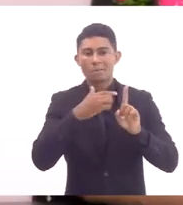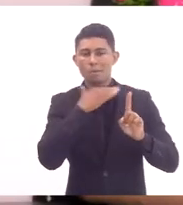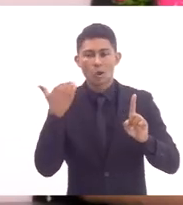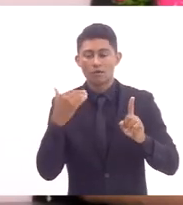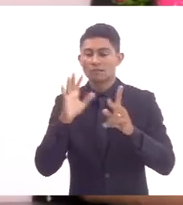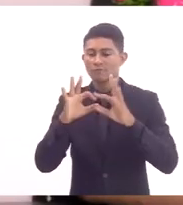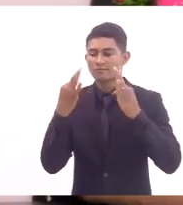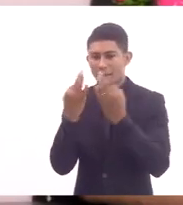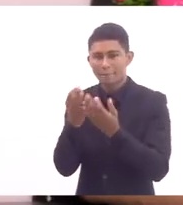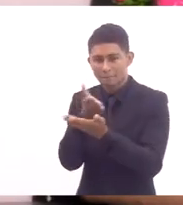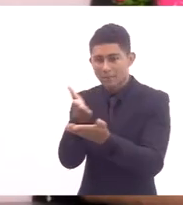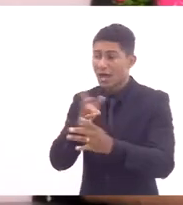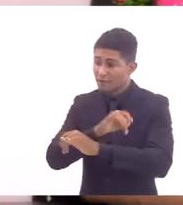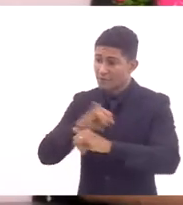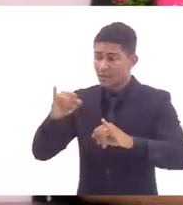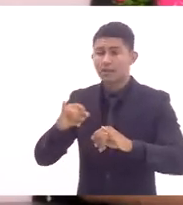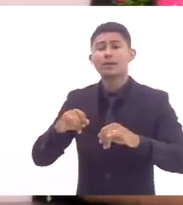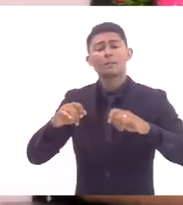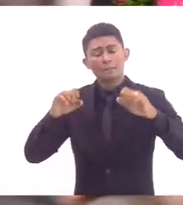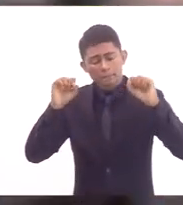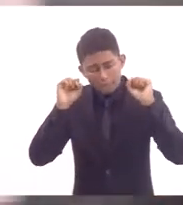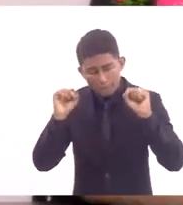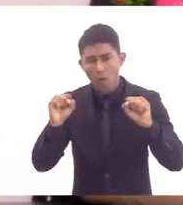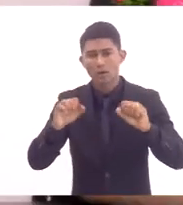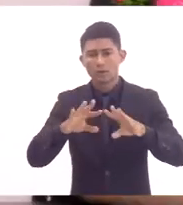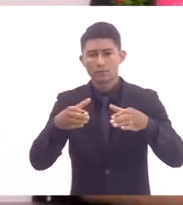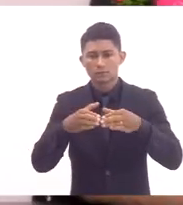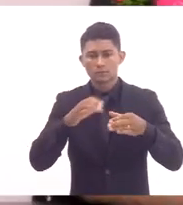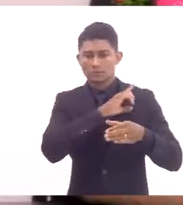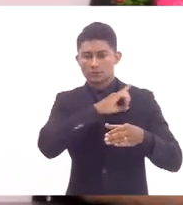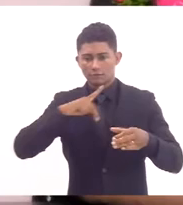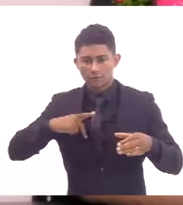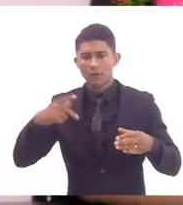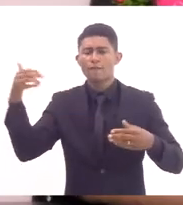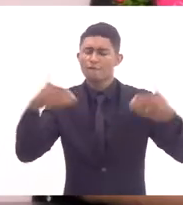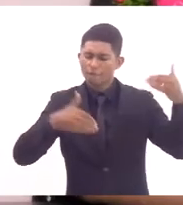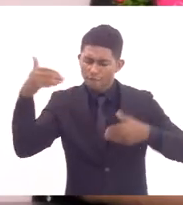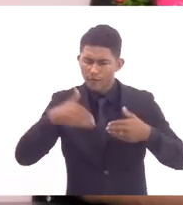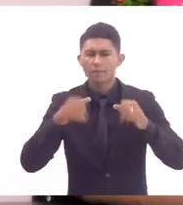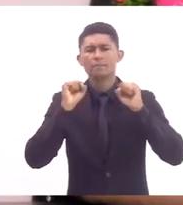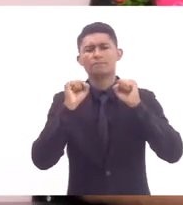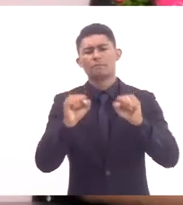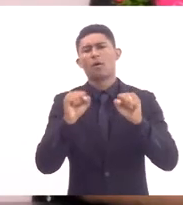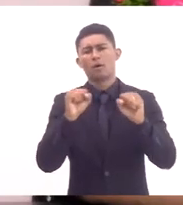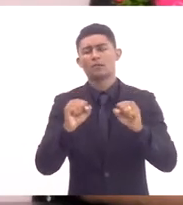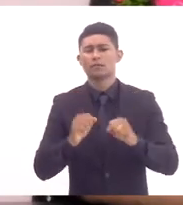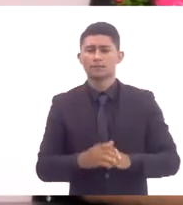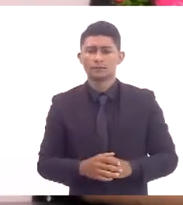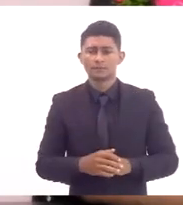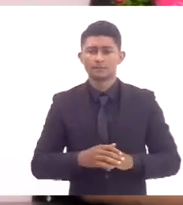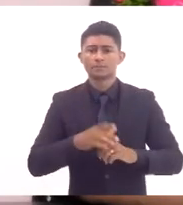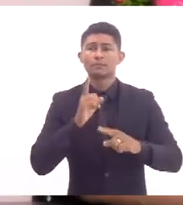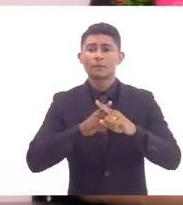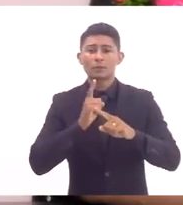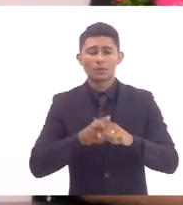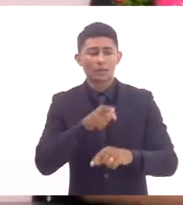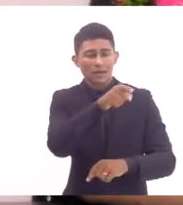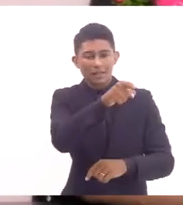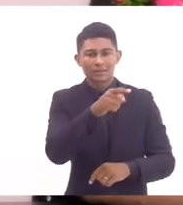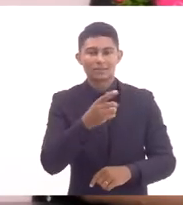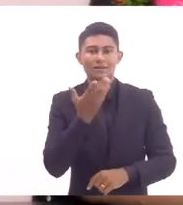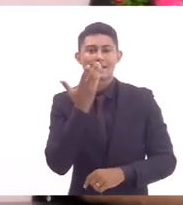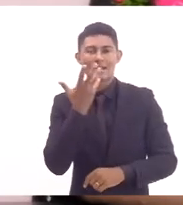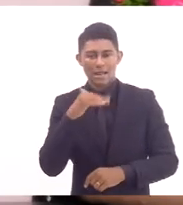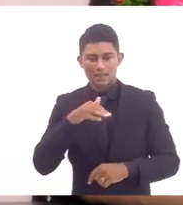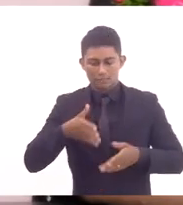fazer esse atendimento sobretudo Aos familiares de mortes de vítimas morte materna que tem várias questões relativas aquela crianças